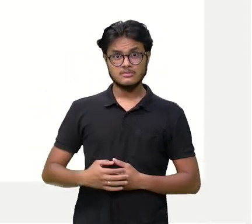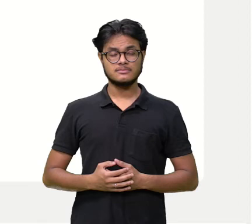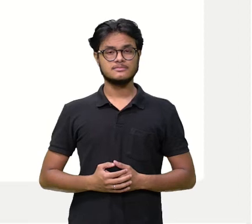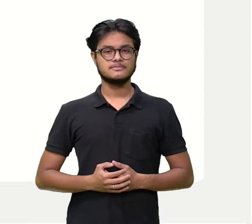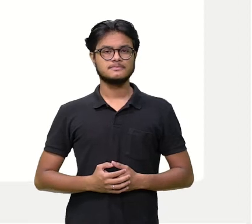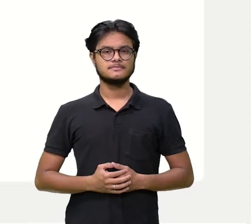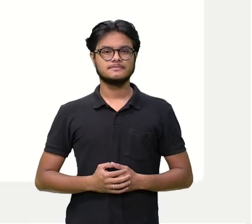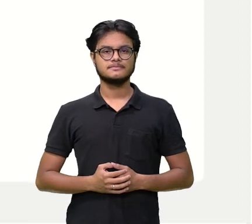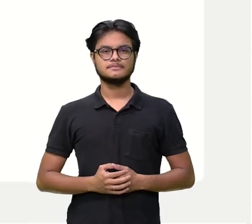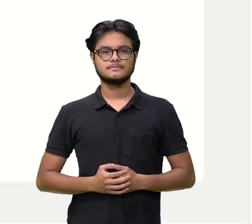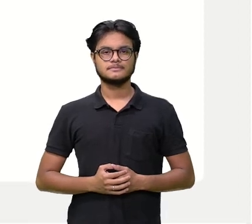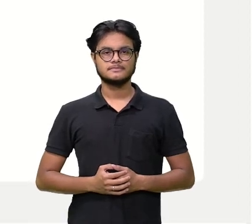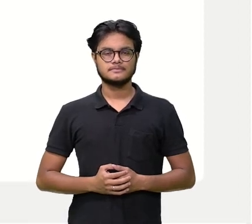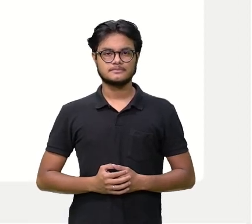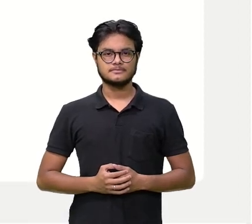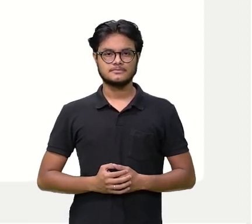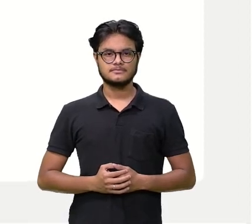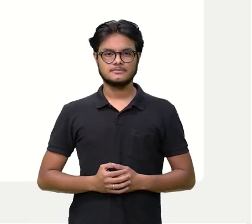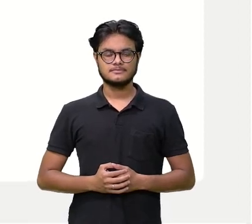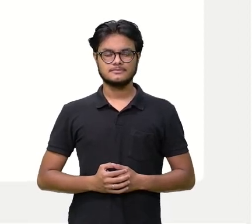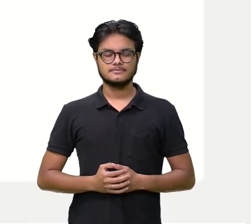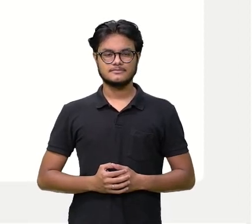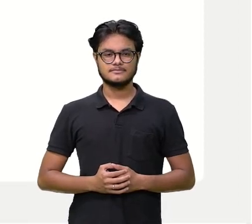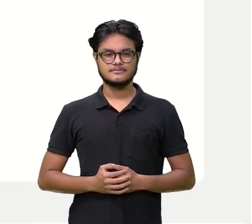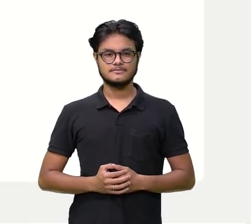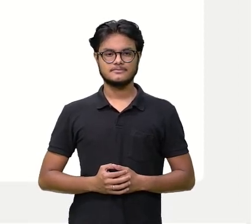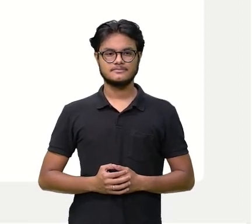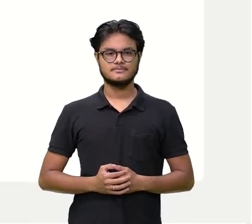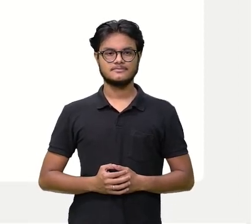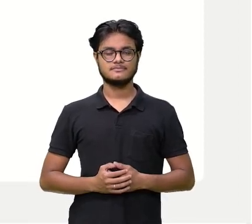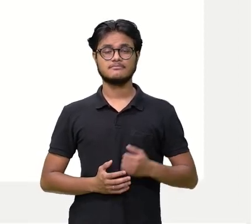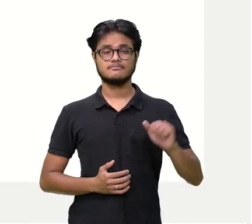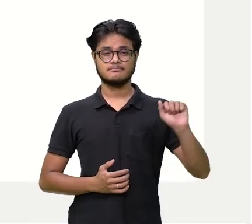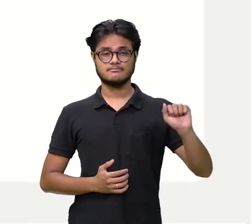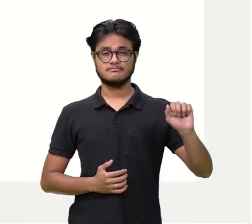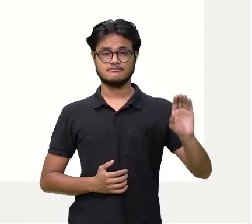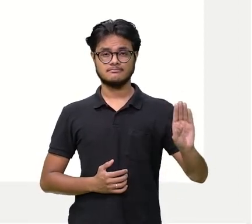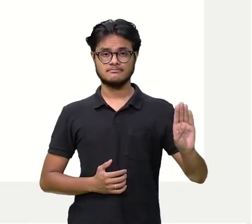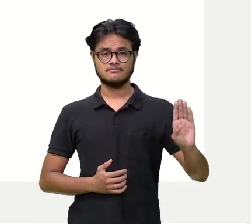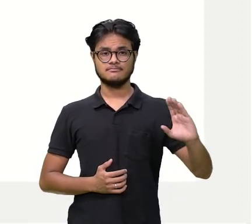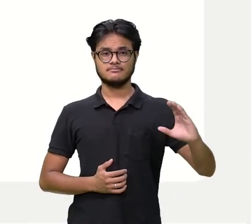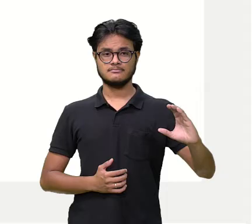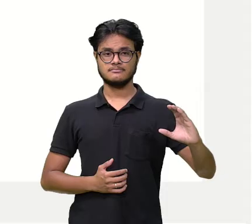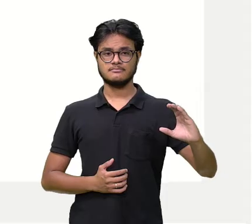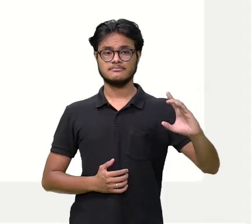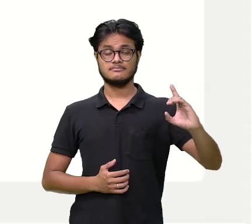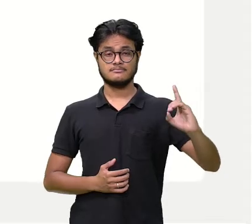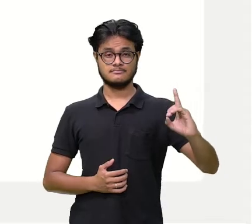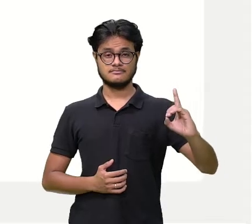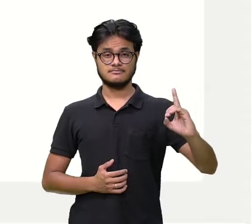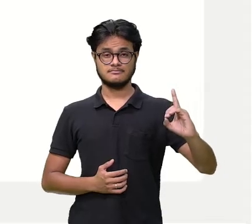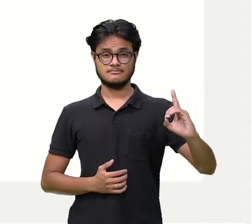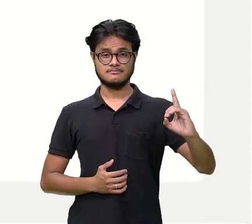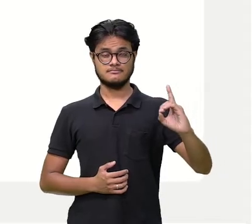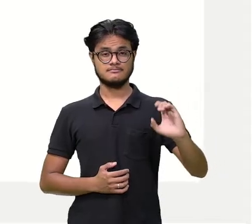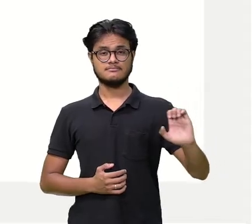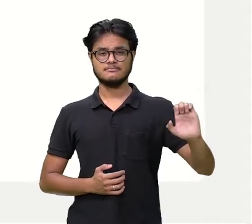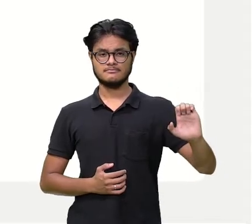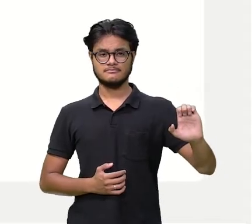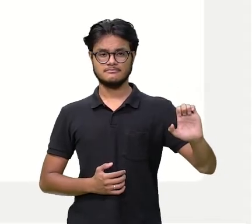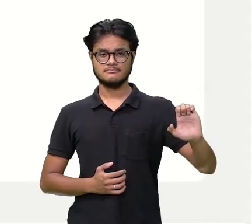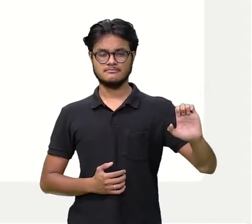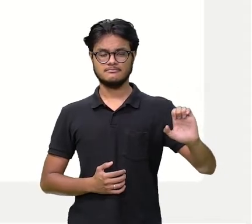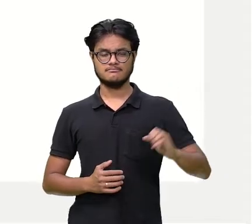corpos se tornará menor 2 vezes, 4 vezes, 8 vezes, 16 vezes,